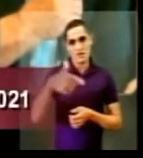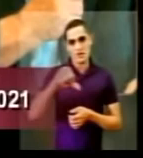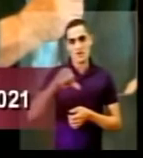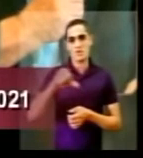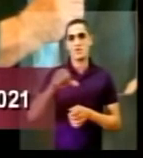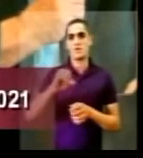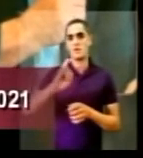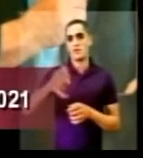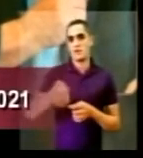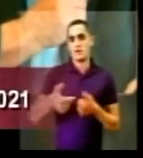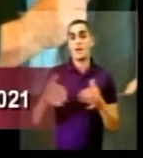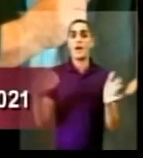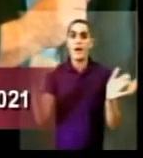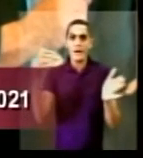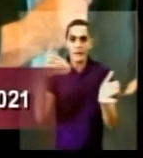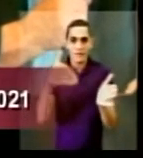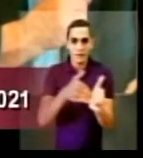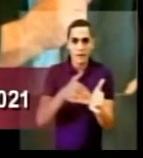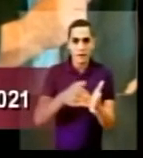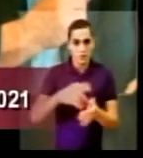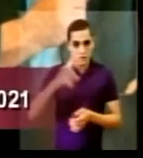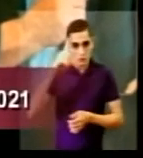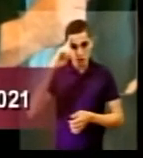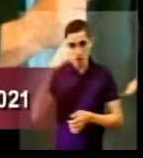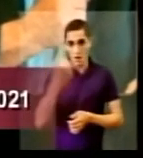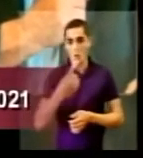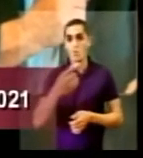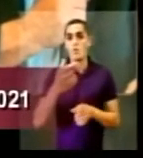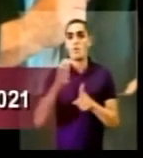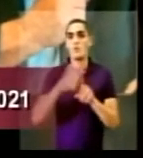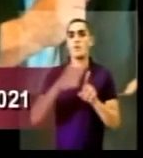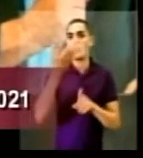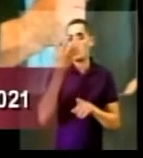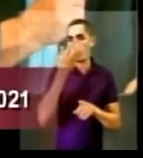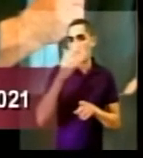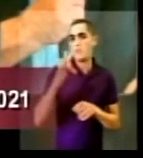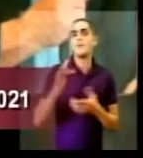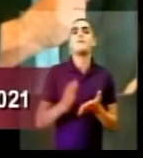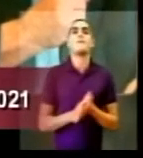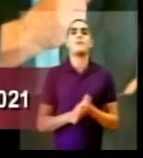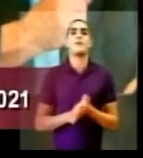1º ao dia 1º, que foi os trabalhadores de saúde,